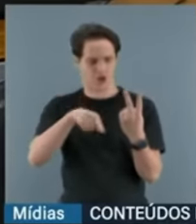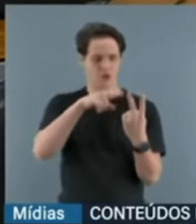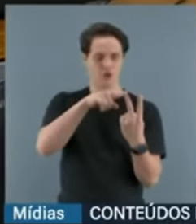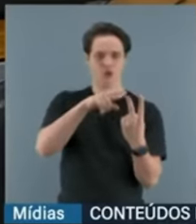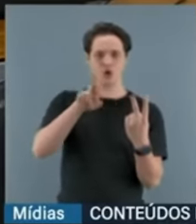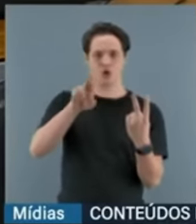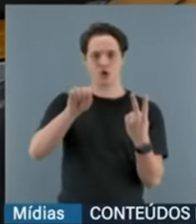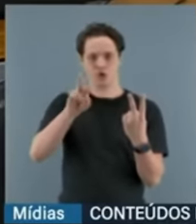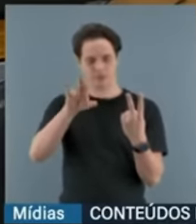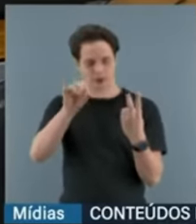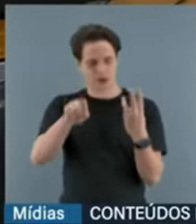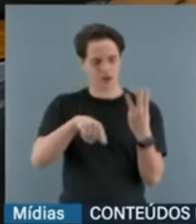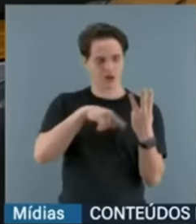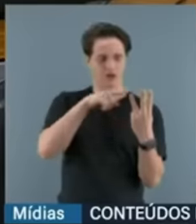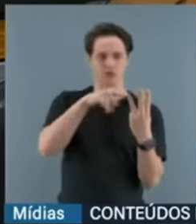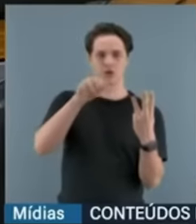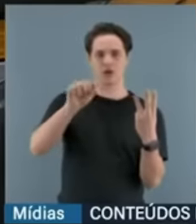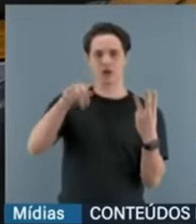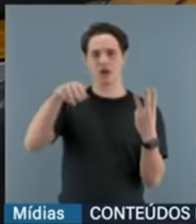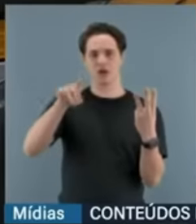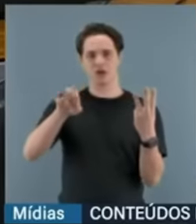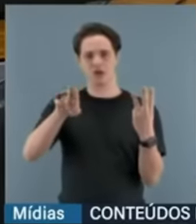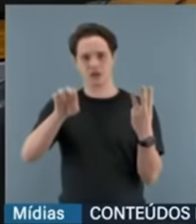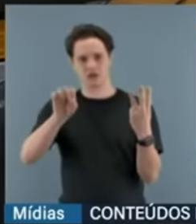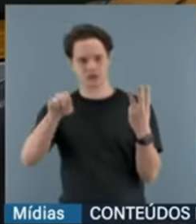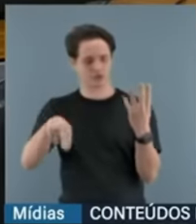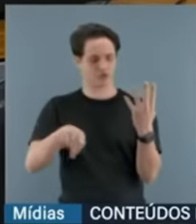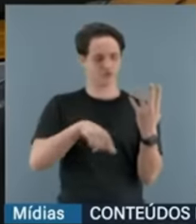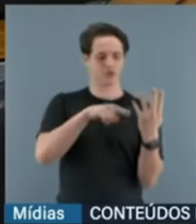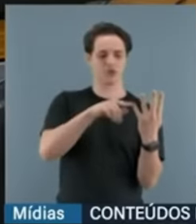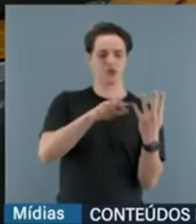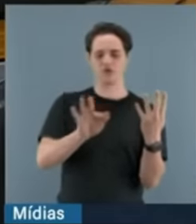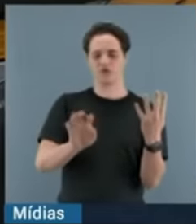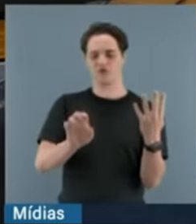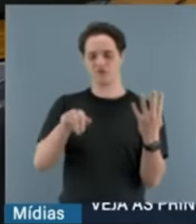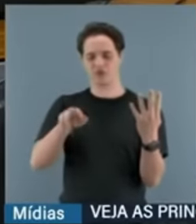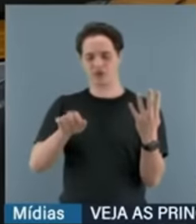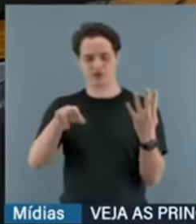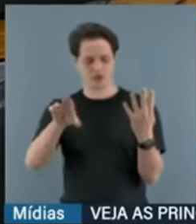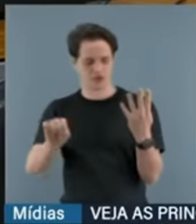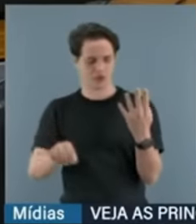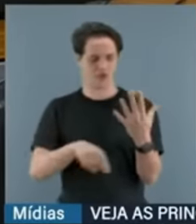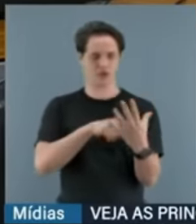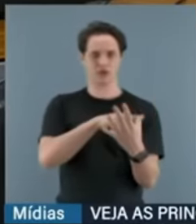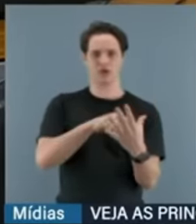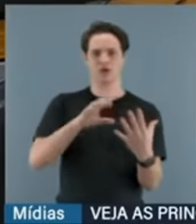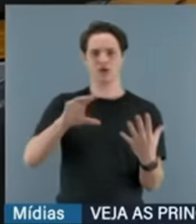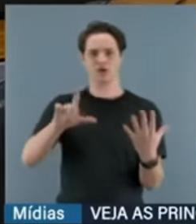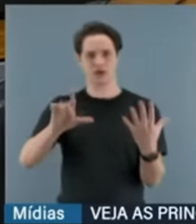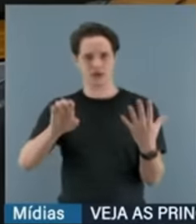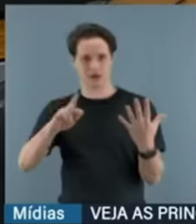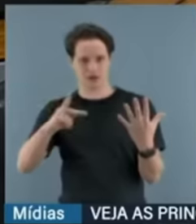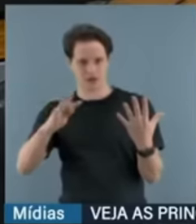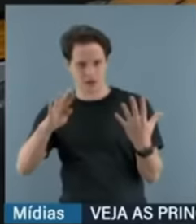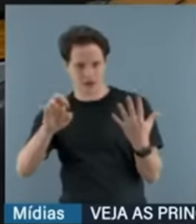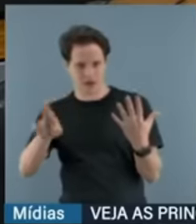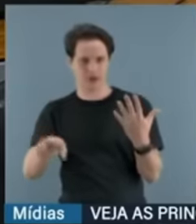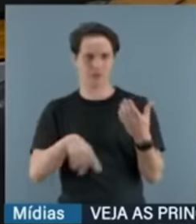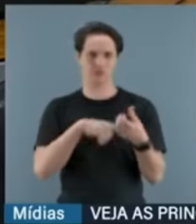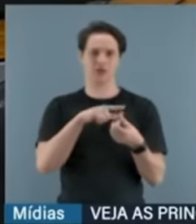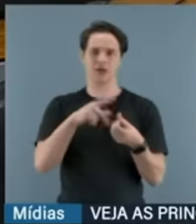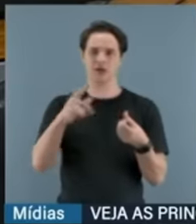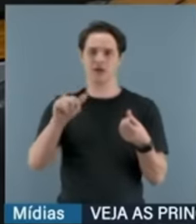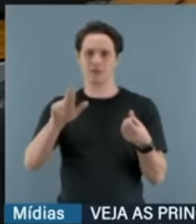Anderson Torres. Agora temos Fernando, da PM, Fábio, Klepter, Naime, Paulo